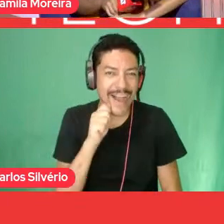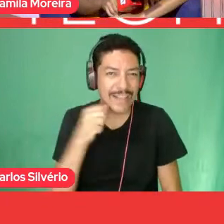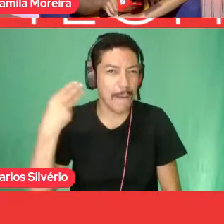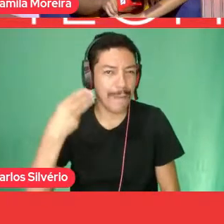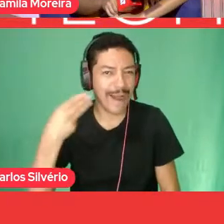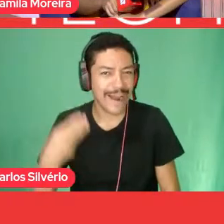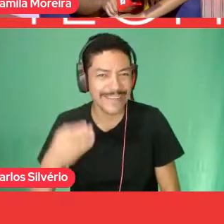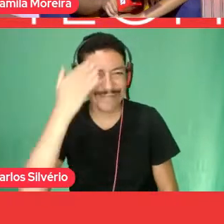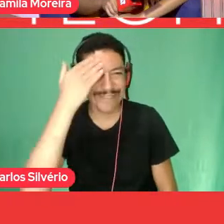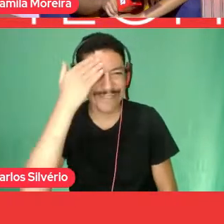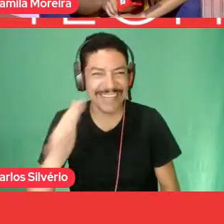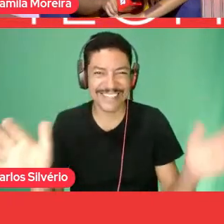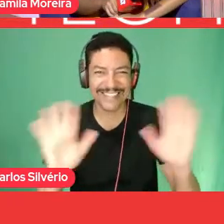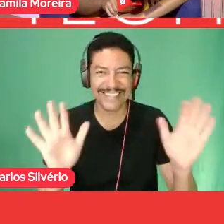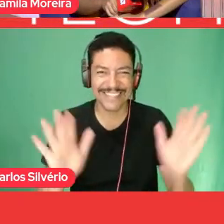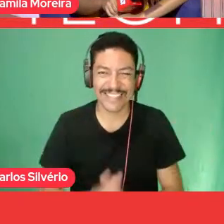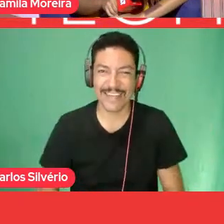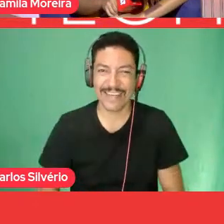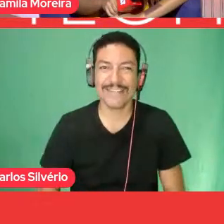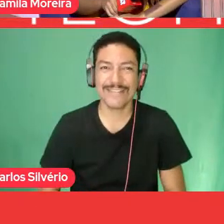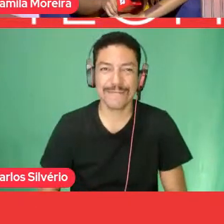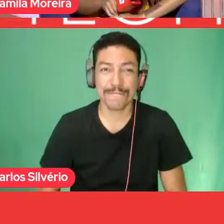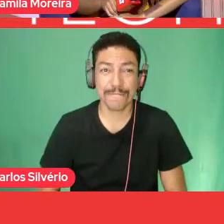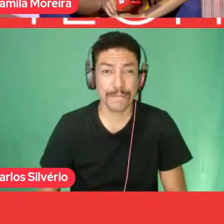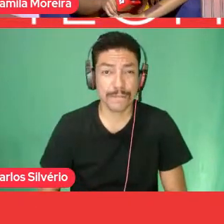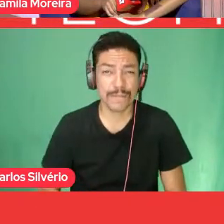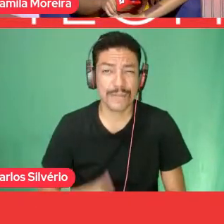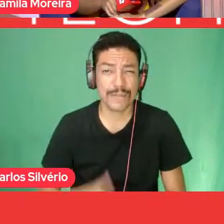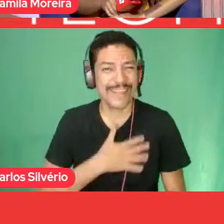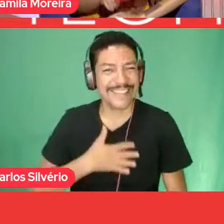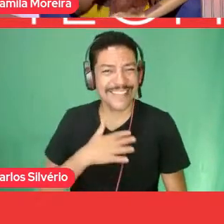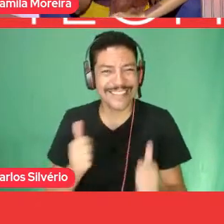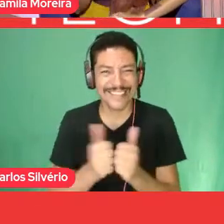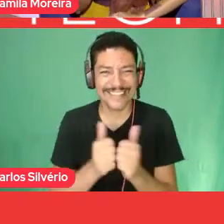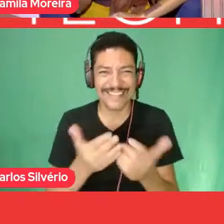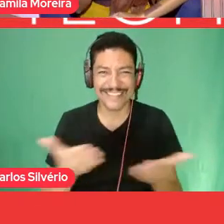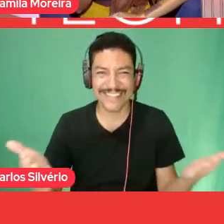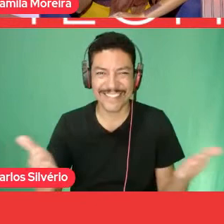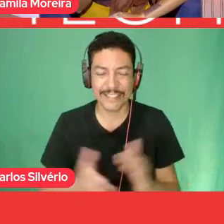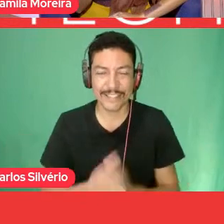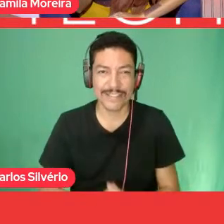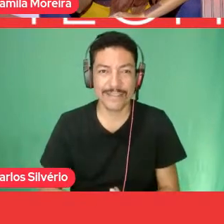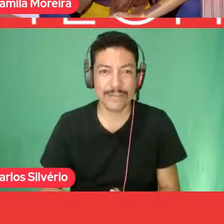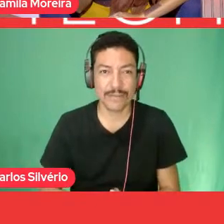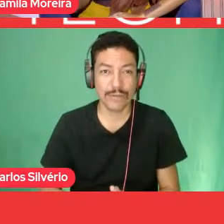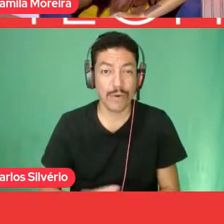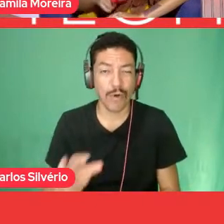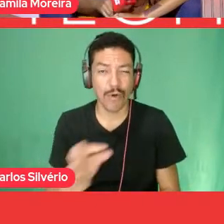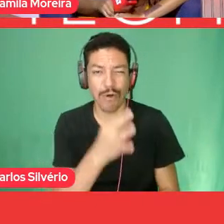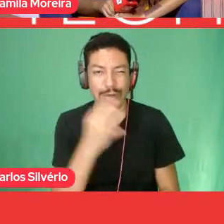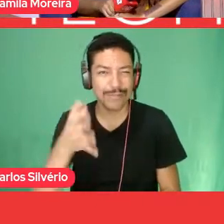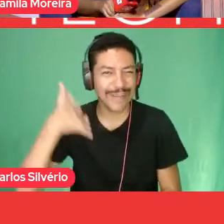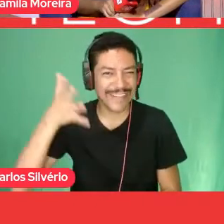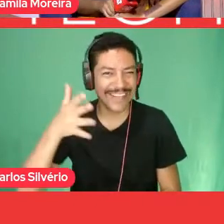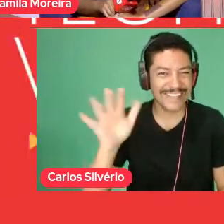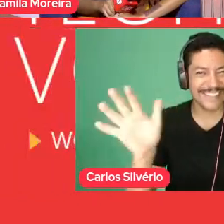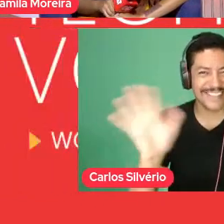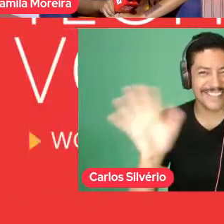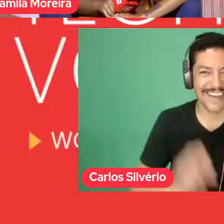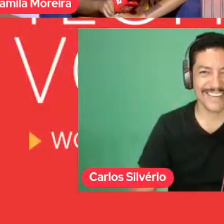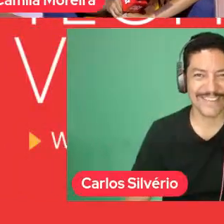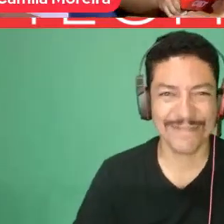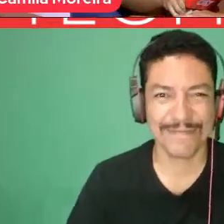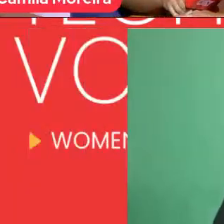troca. Foi ótimo. Obrigada, pessoal. Foi ótimo. Sempre um prazer. Obrigada. Também. Uhum. Ótimo evento para vocês. Gente. Tchau, tchau.